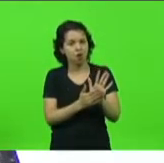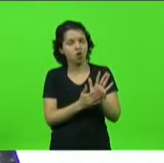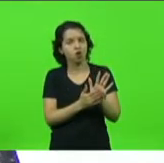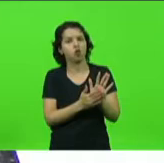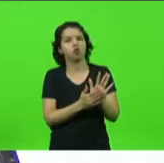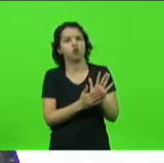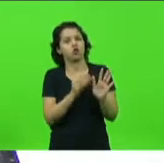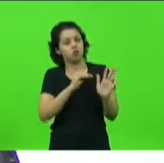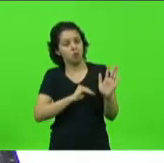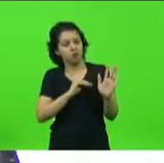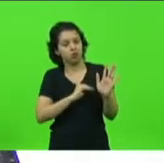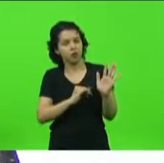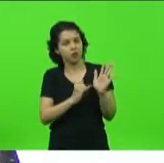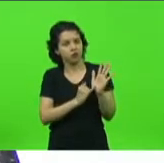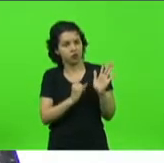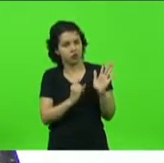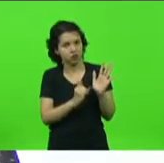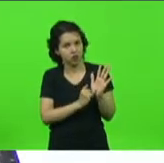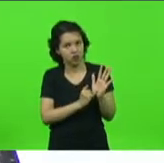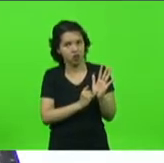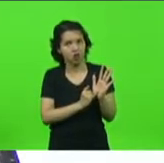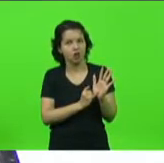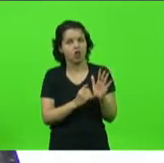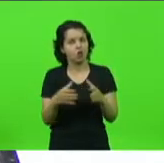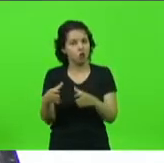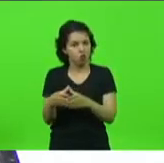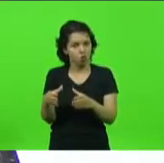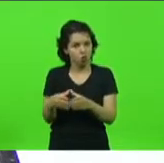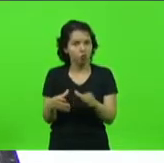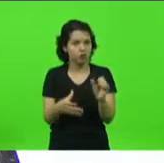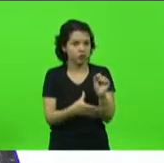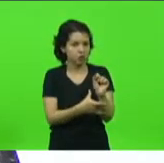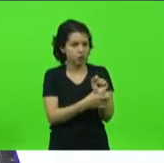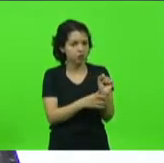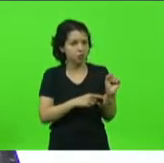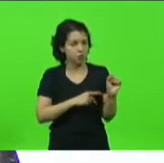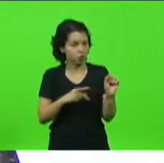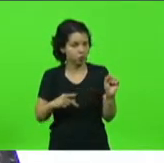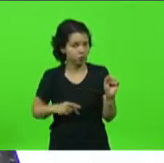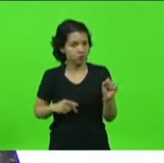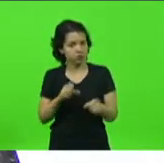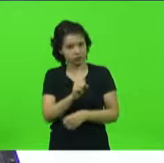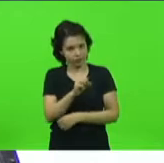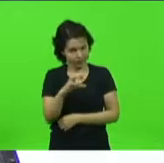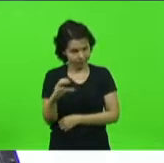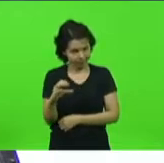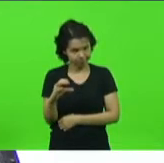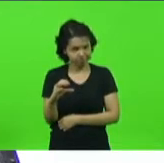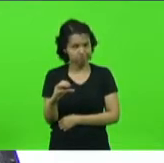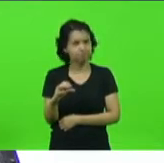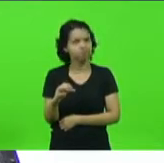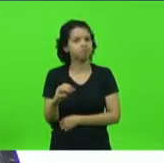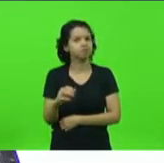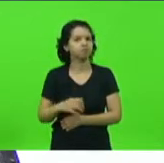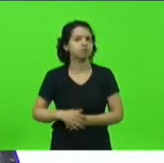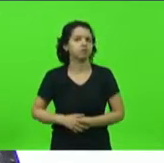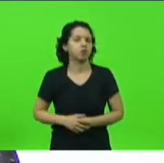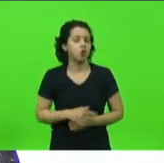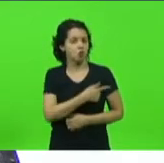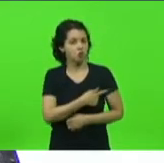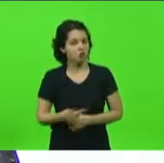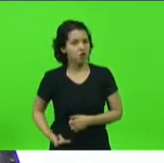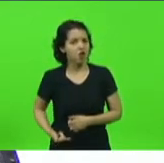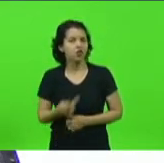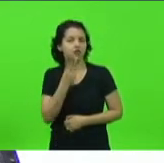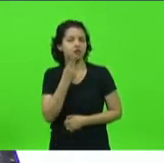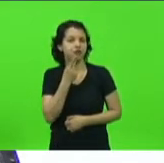inflacionária à Força de Segurança Pública de Santa Catarina. O governo alega, e